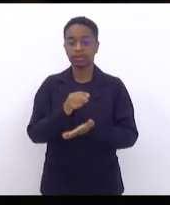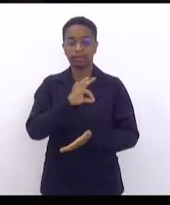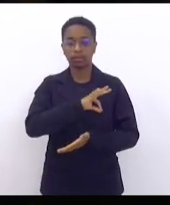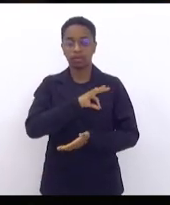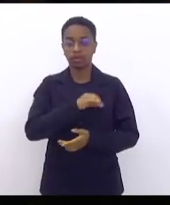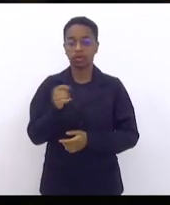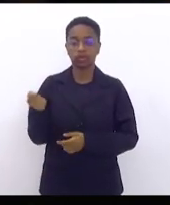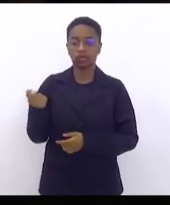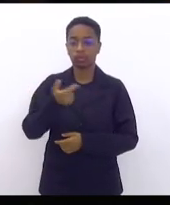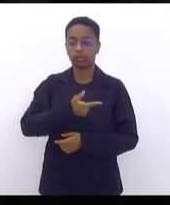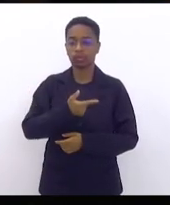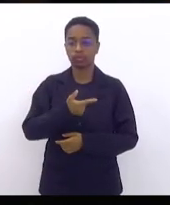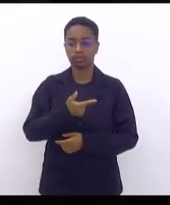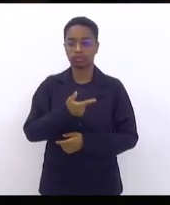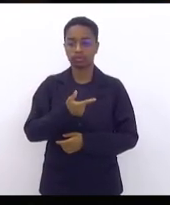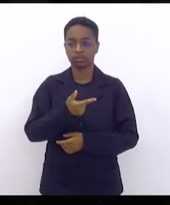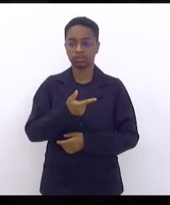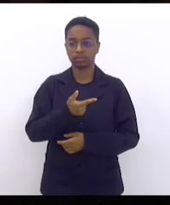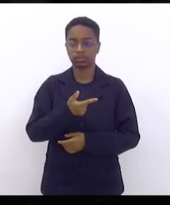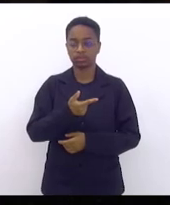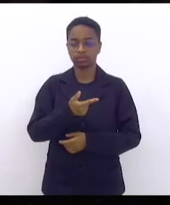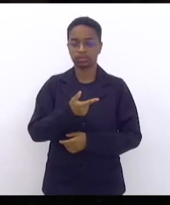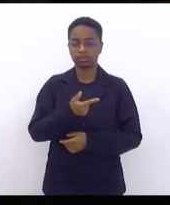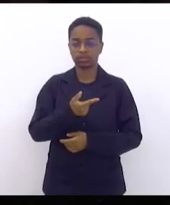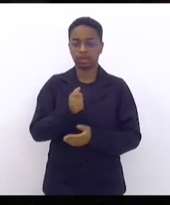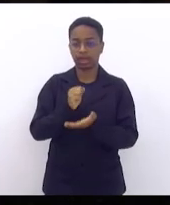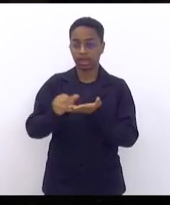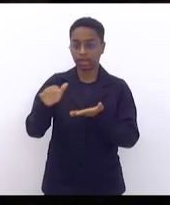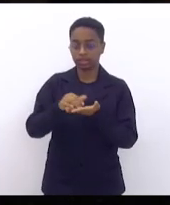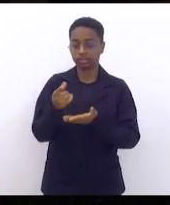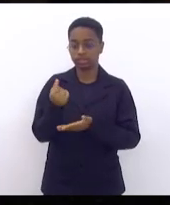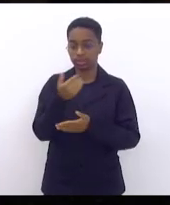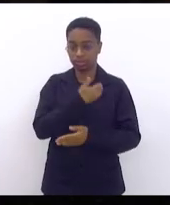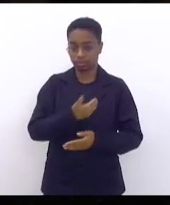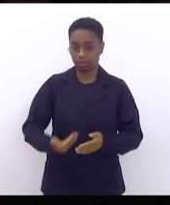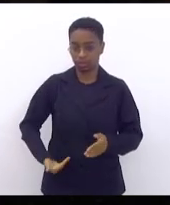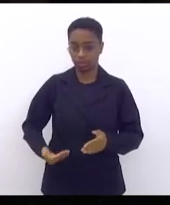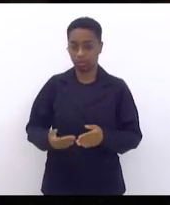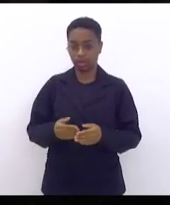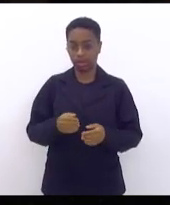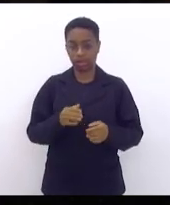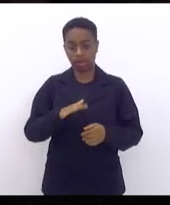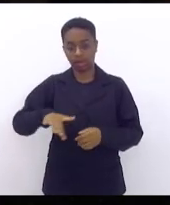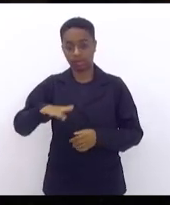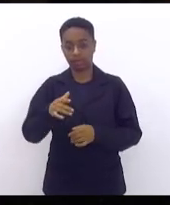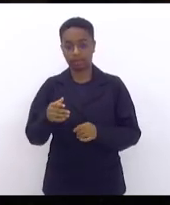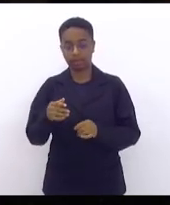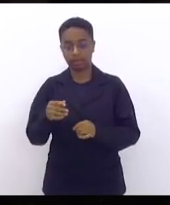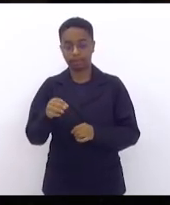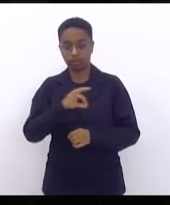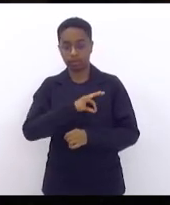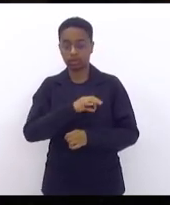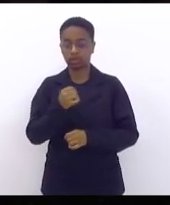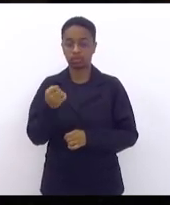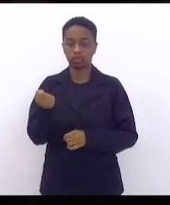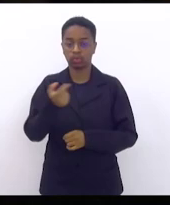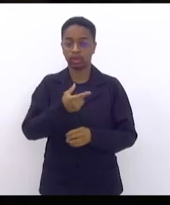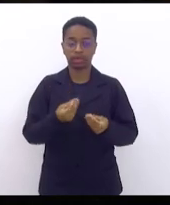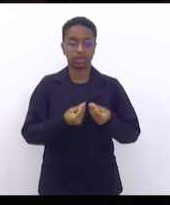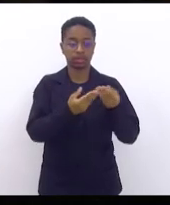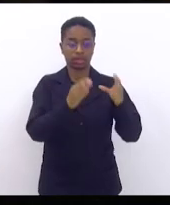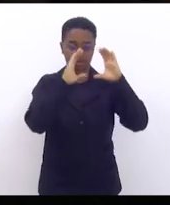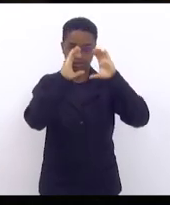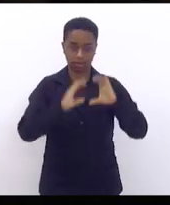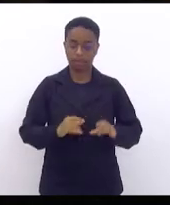que prefere gastar mais dinheiro público com polícia do que garantia da cidadania. Por